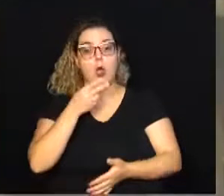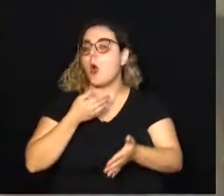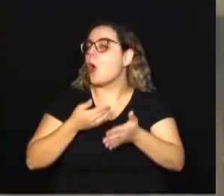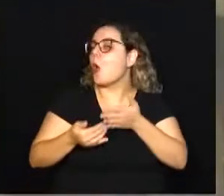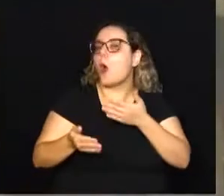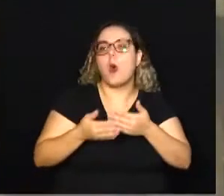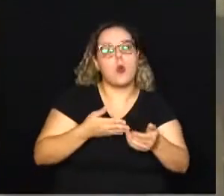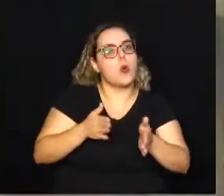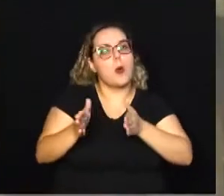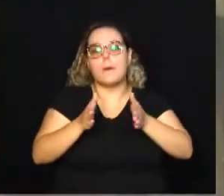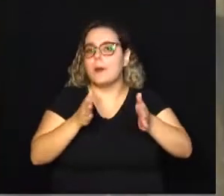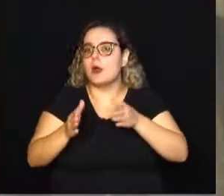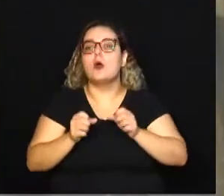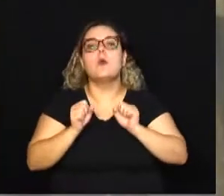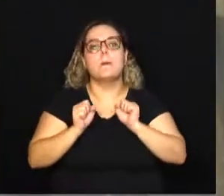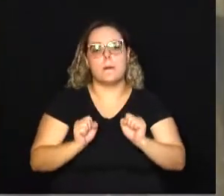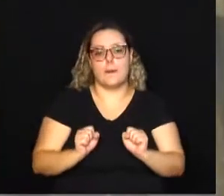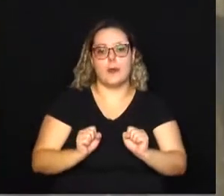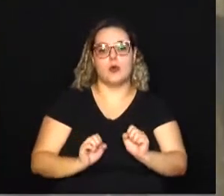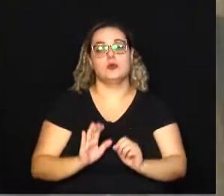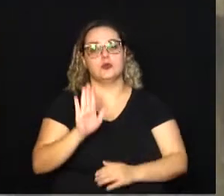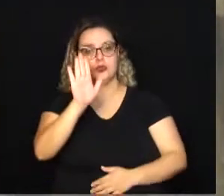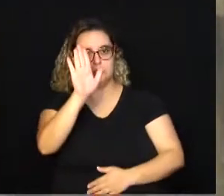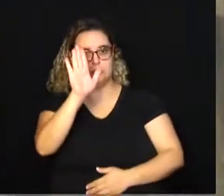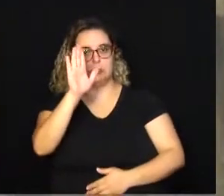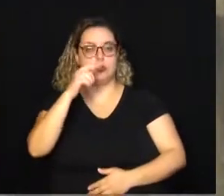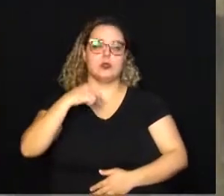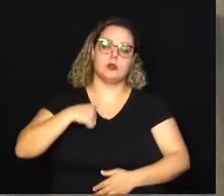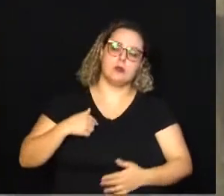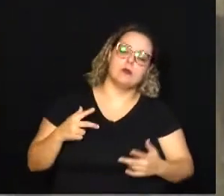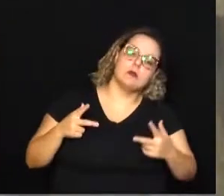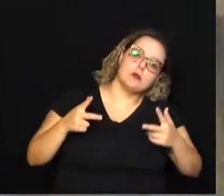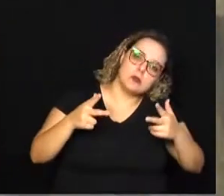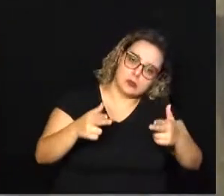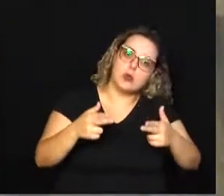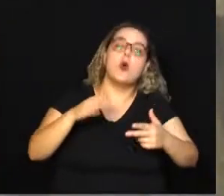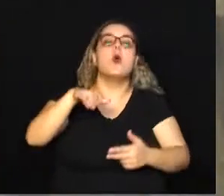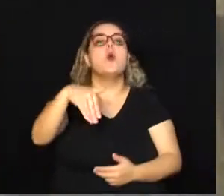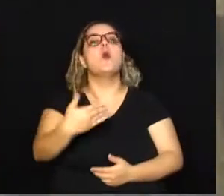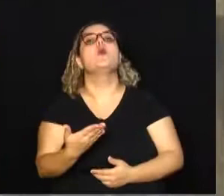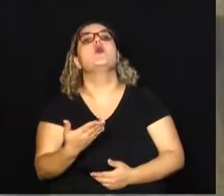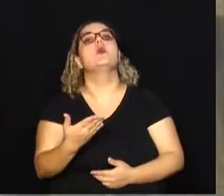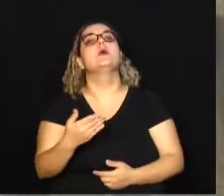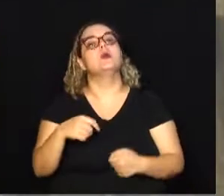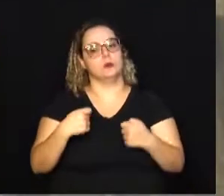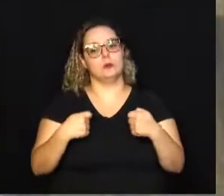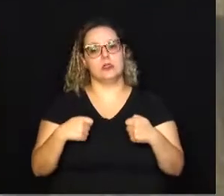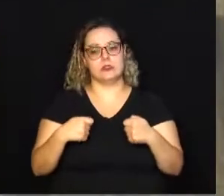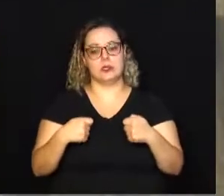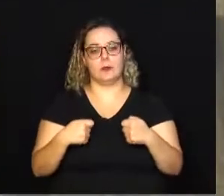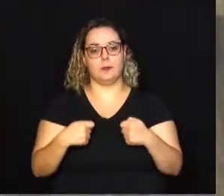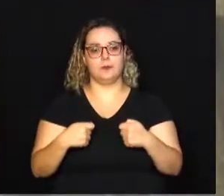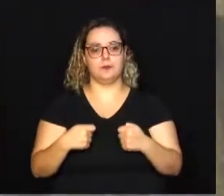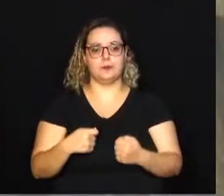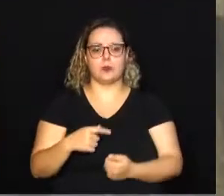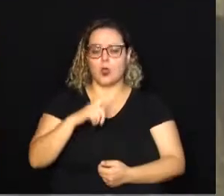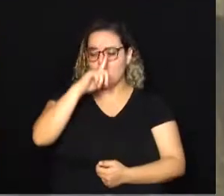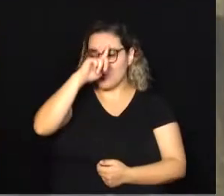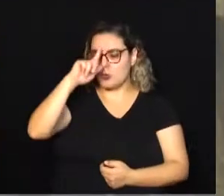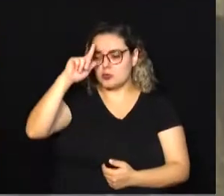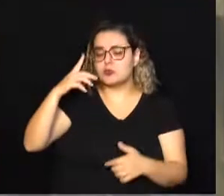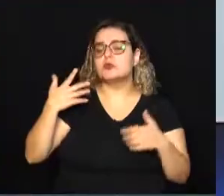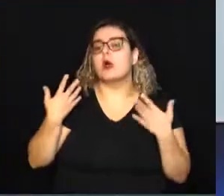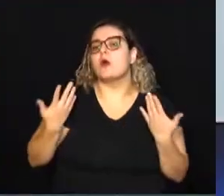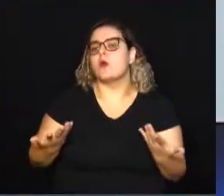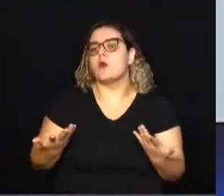vocês podem me interromper e eu vou fazendo as interrupções apenas quando necessário. Gustavo Peta,